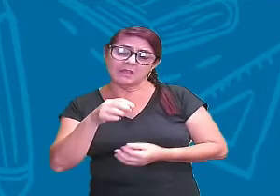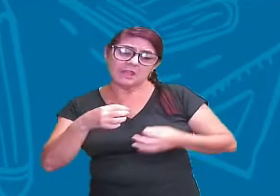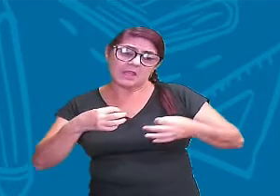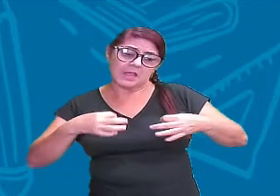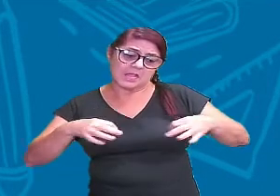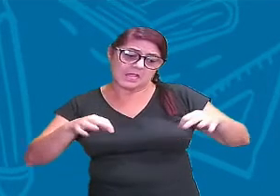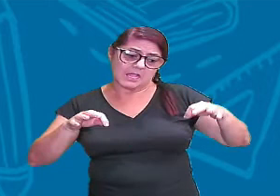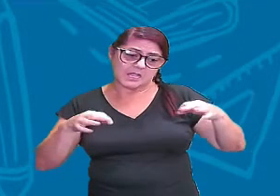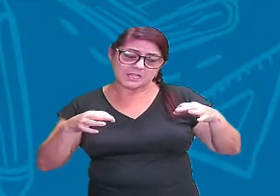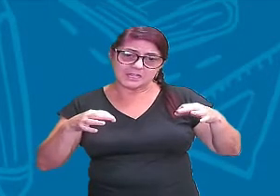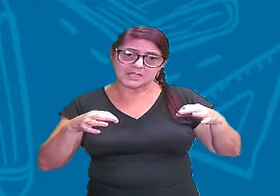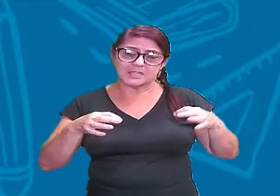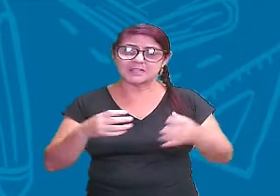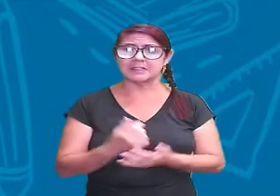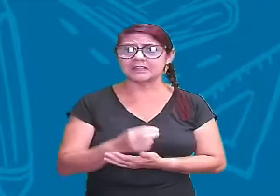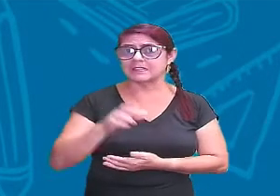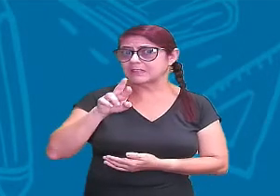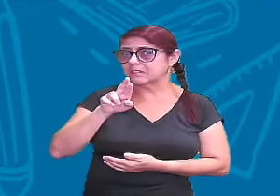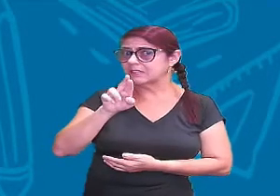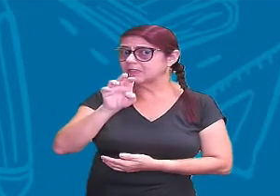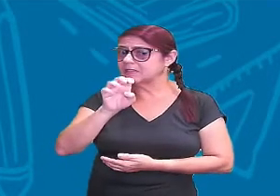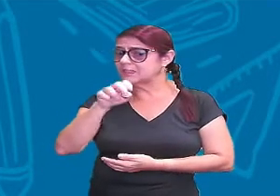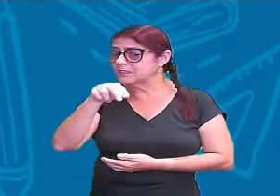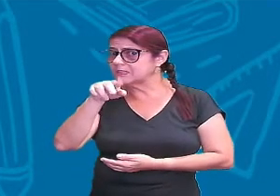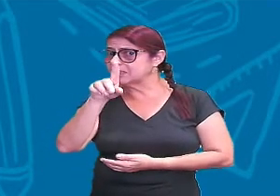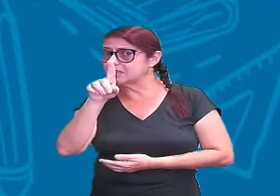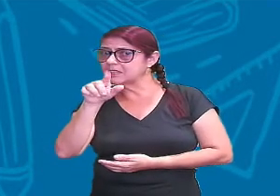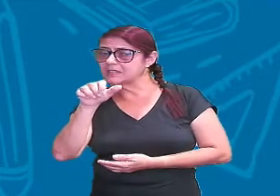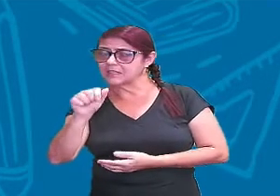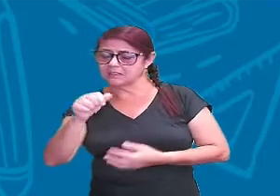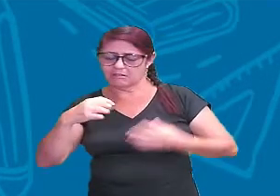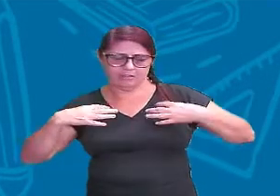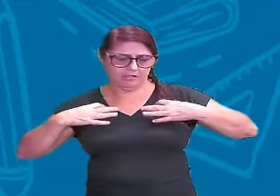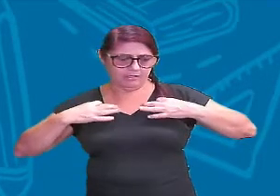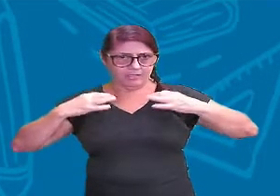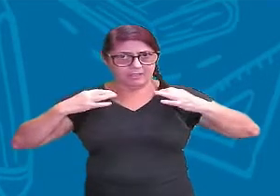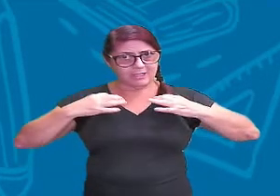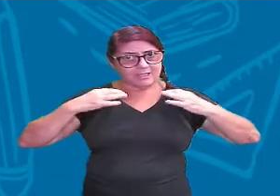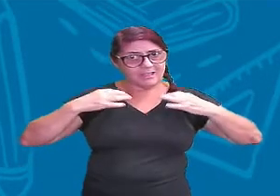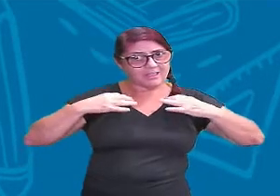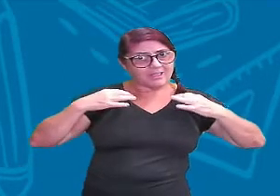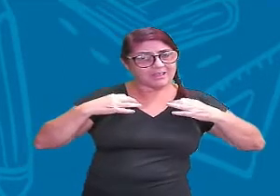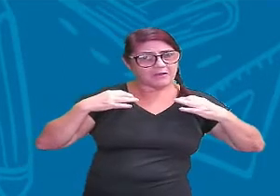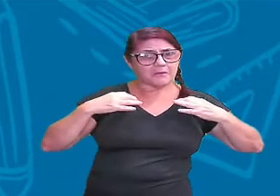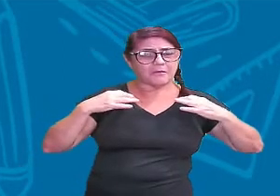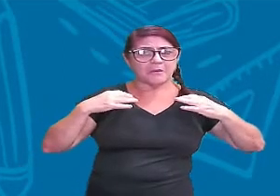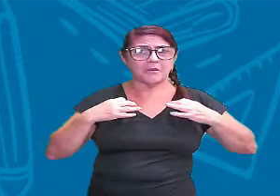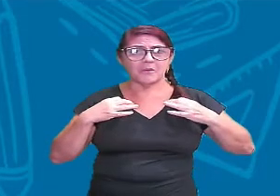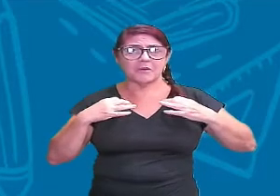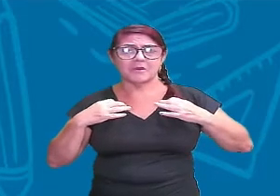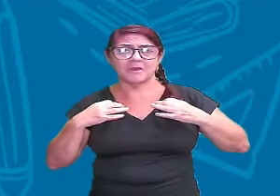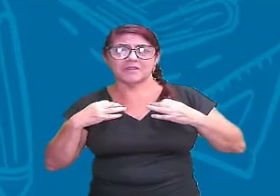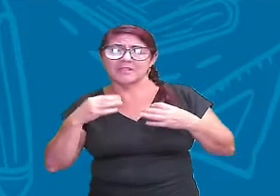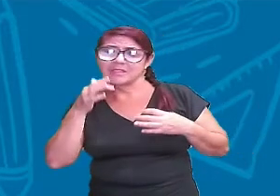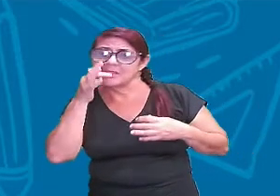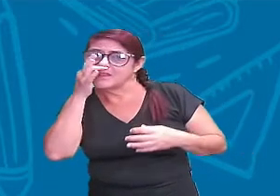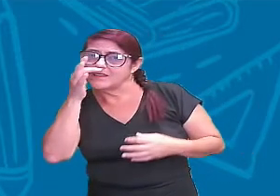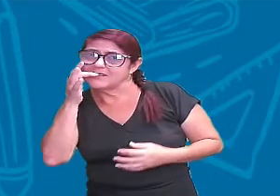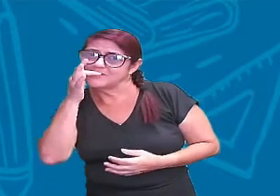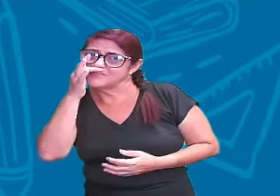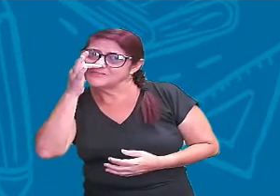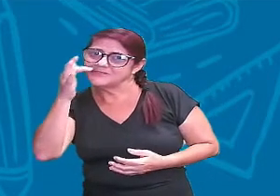está no retalho. E na roupa, na rosinha.